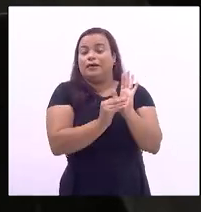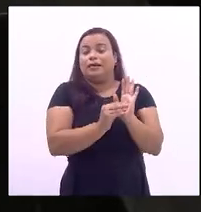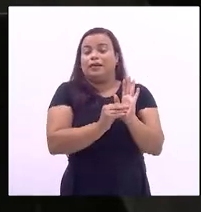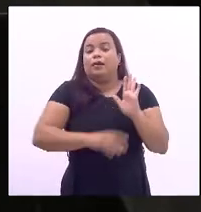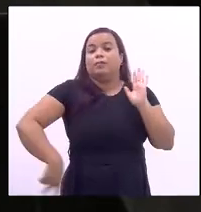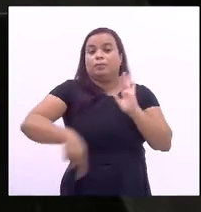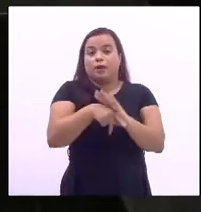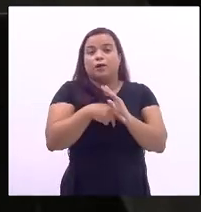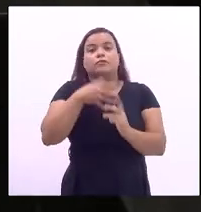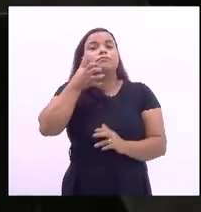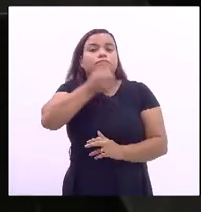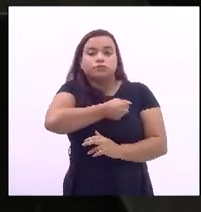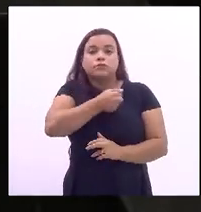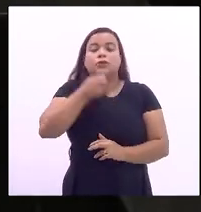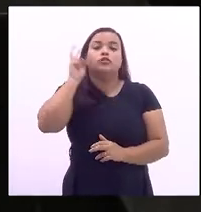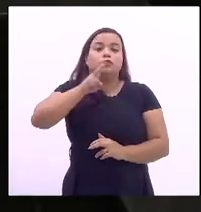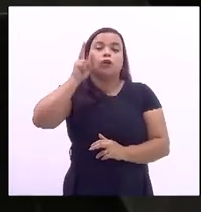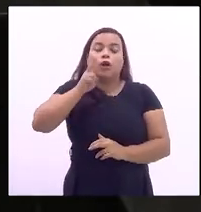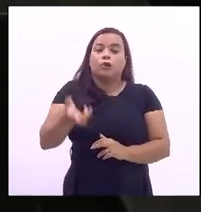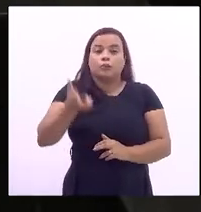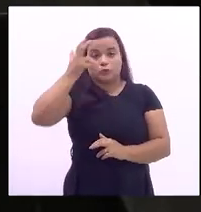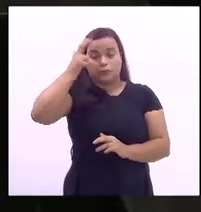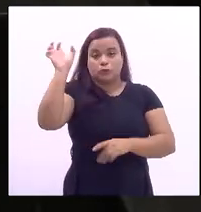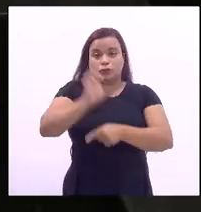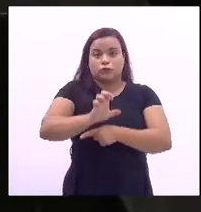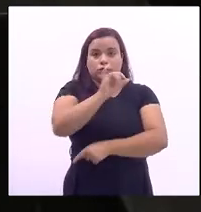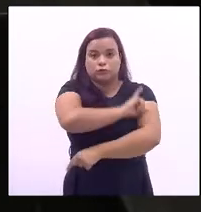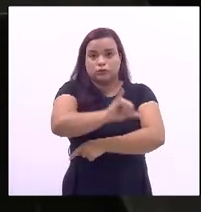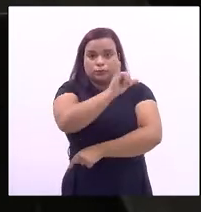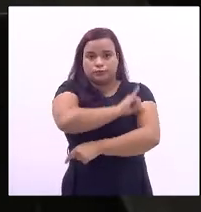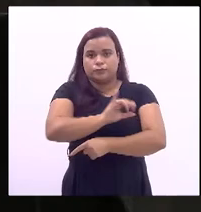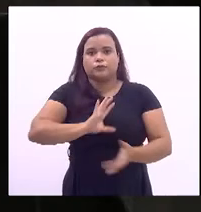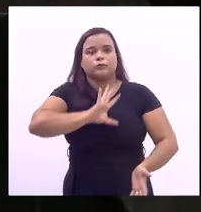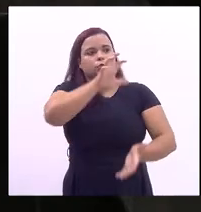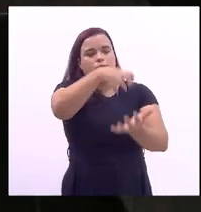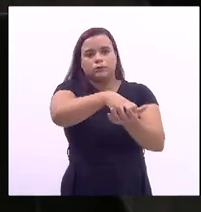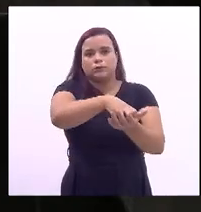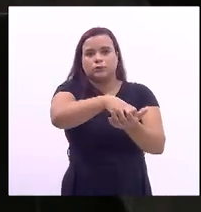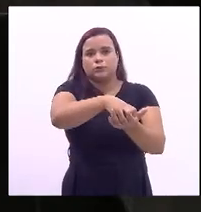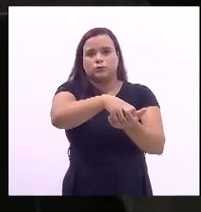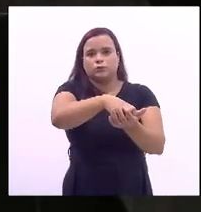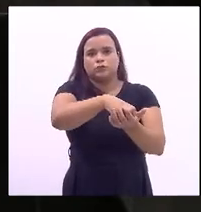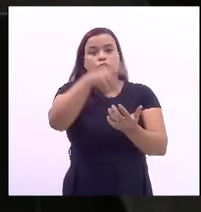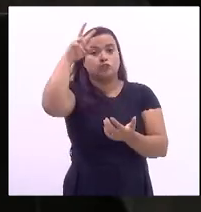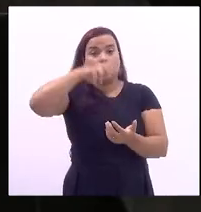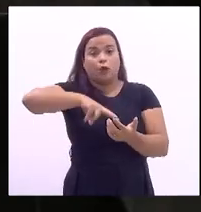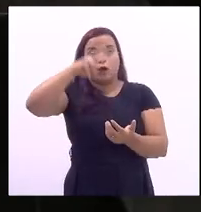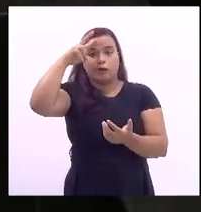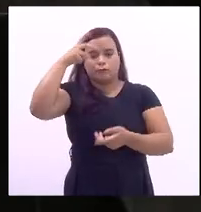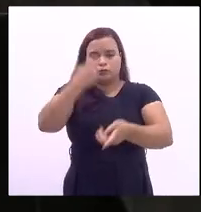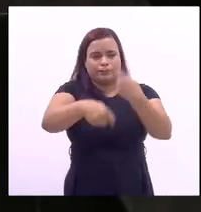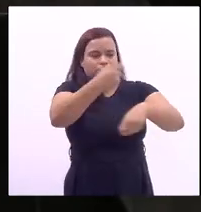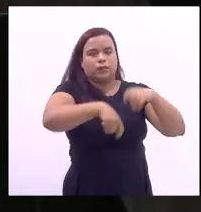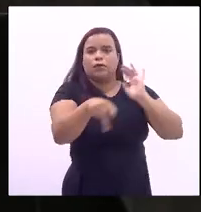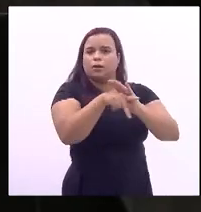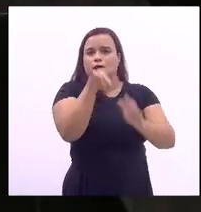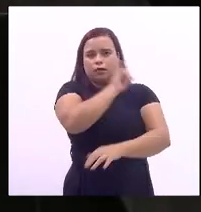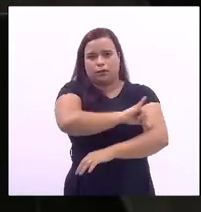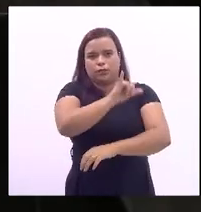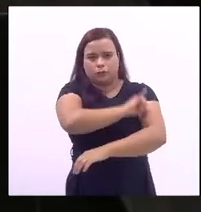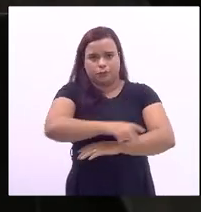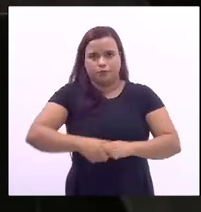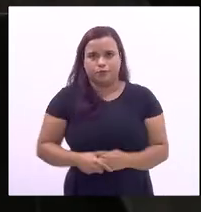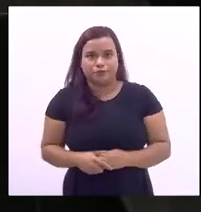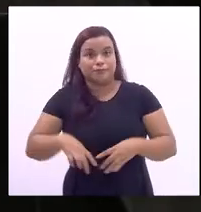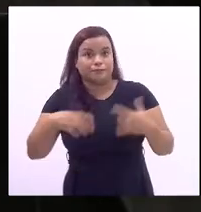histórico e cultural do Estado do Rio de Janeiro o centro histórico comercial do Rio de Janeiro